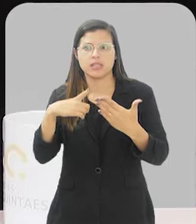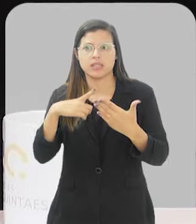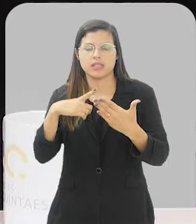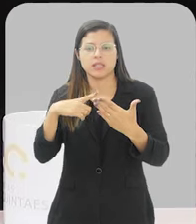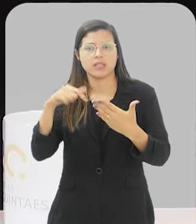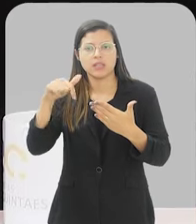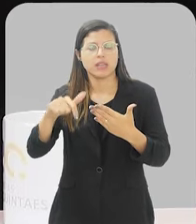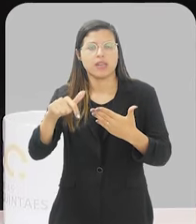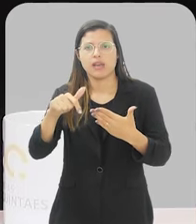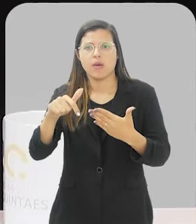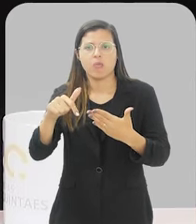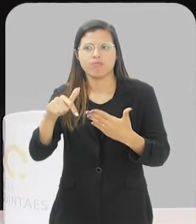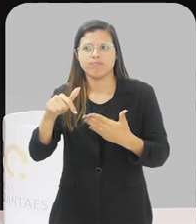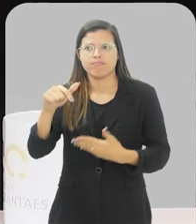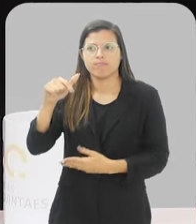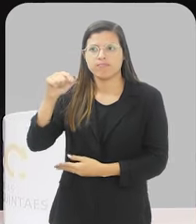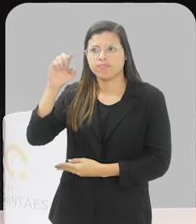X